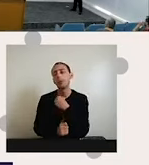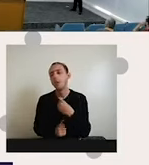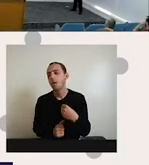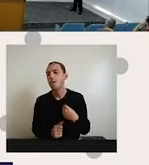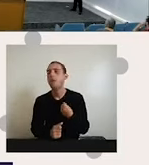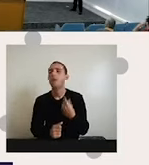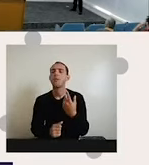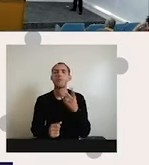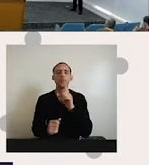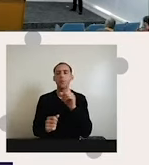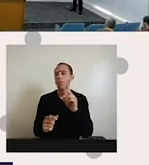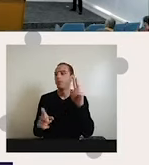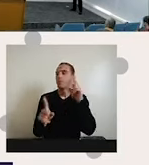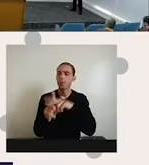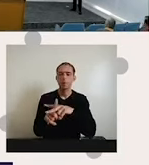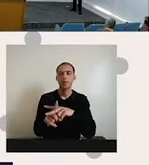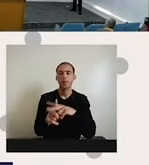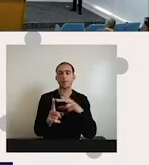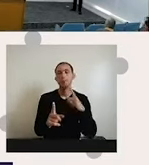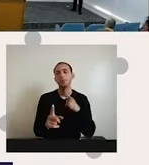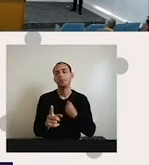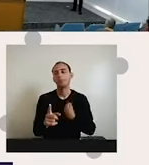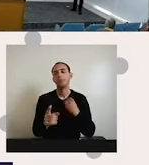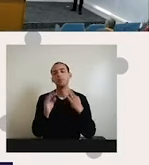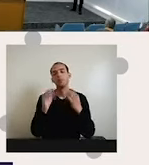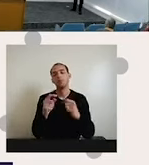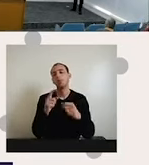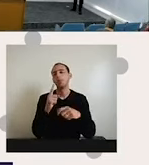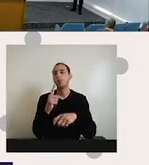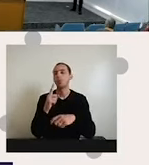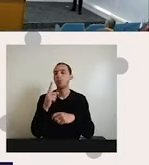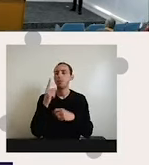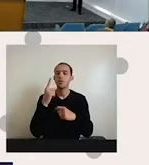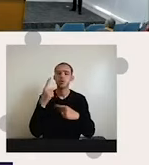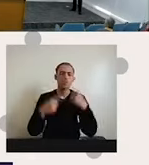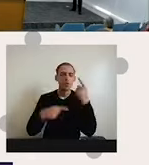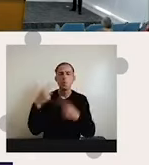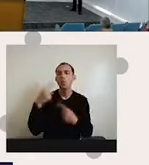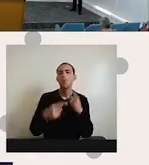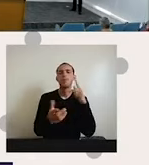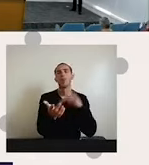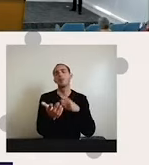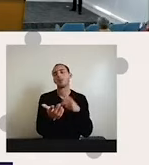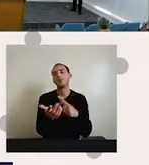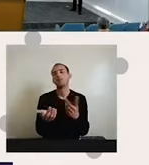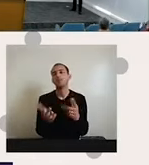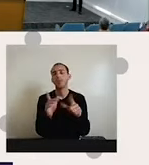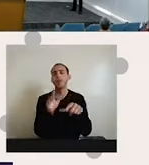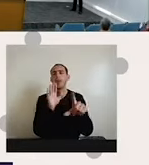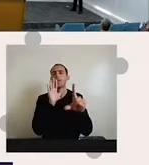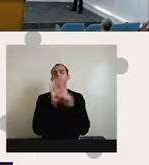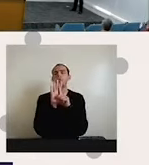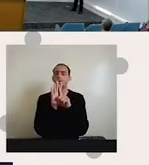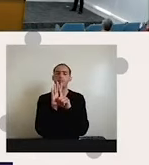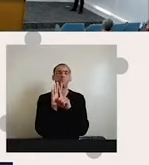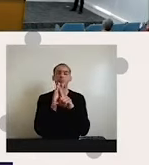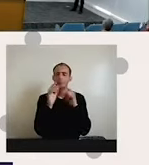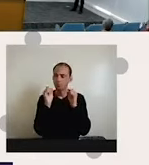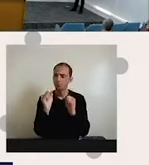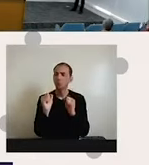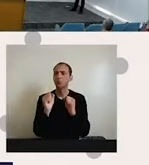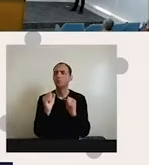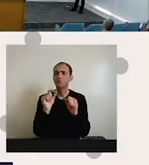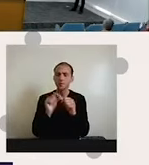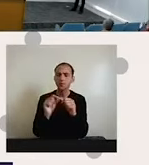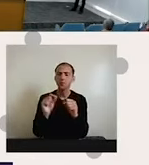um arcabouço de legislação para o perito poder fazer essa descaracterização. Então, a perícia